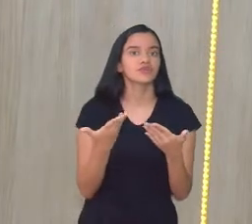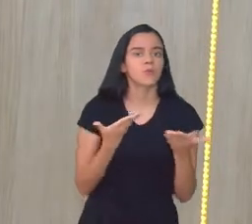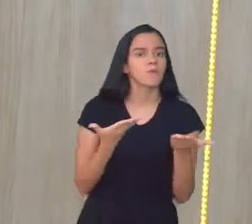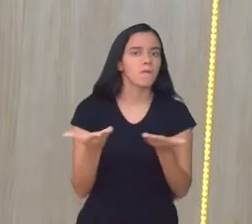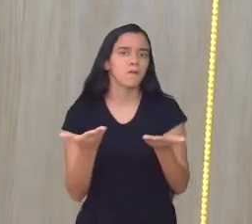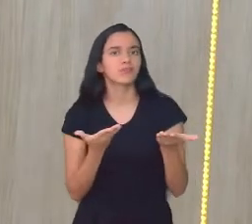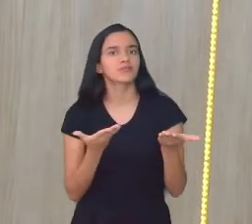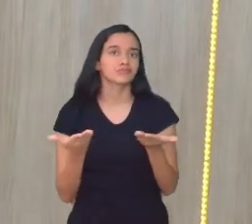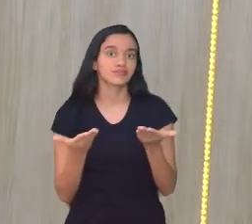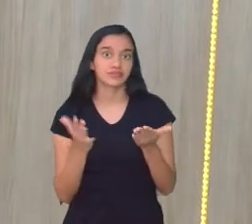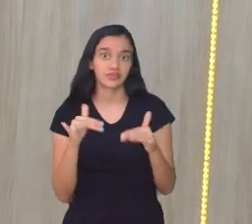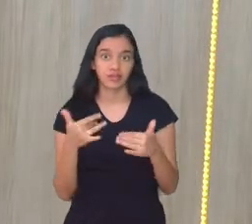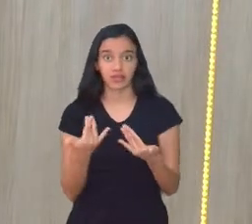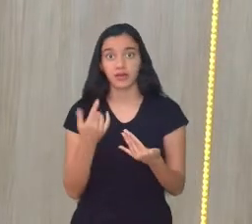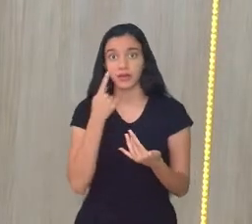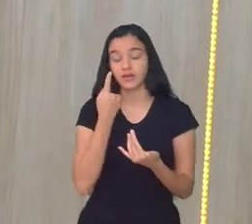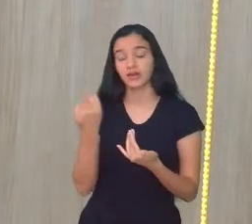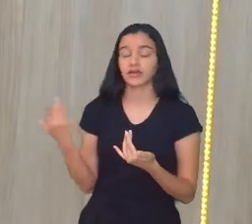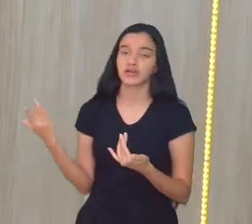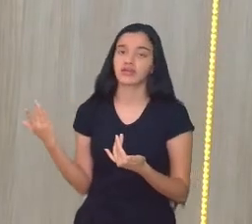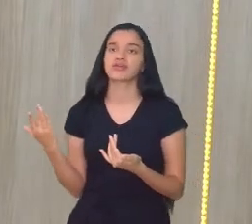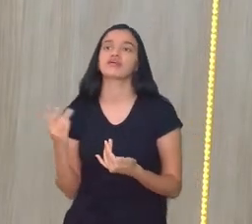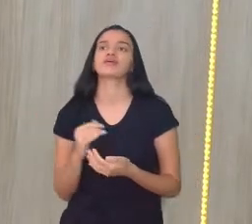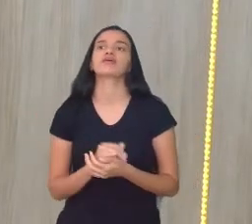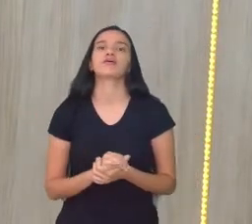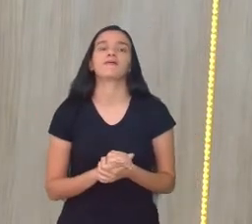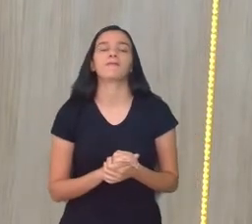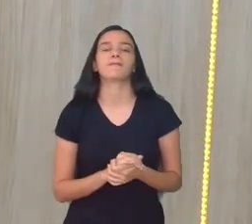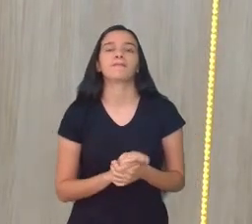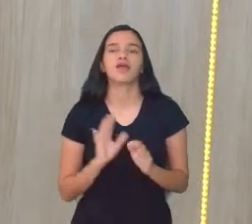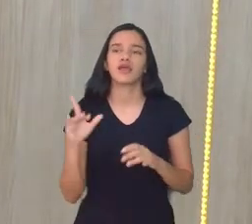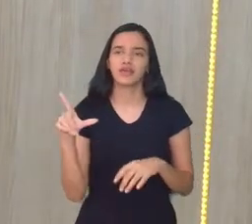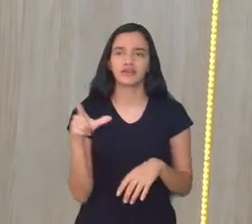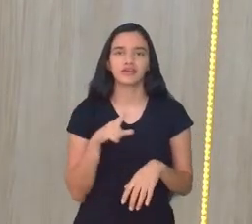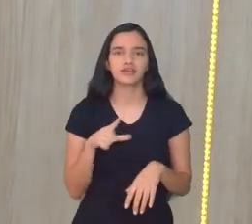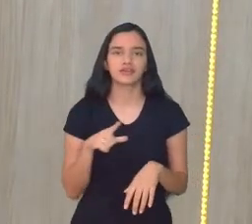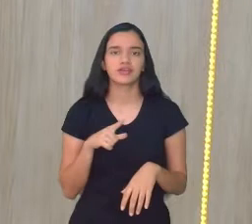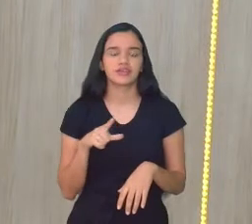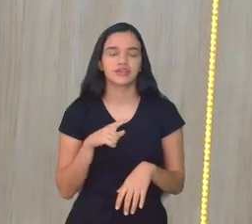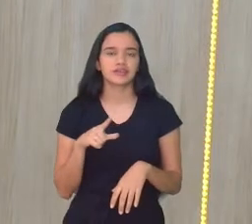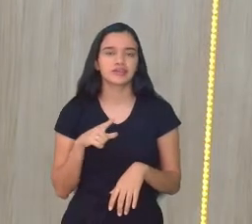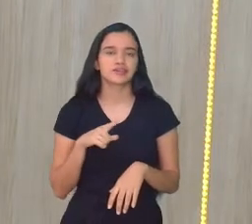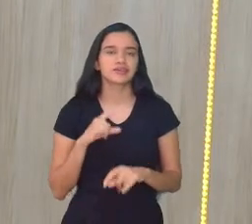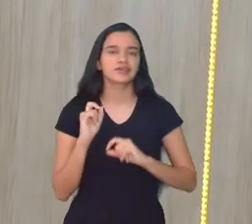associações. Bom, visto isso, eu tenho